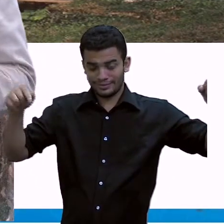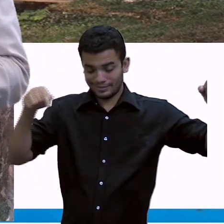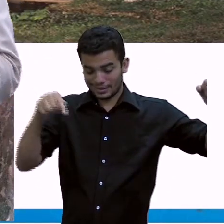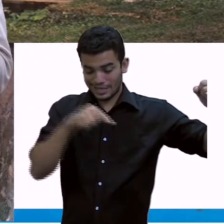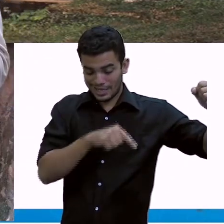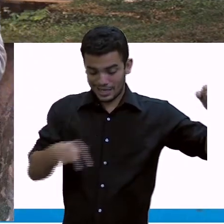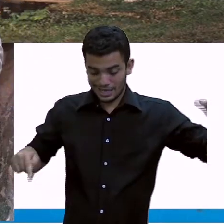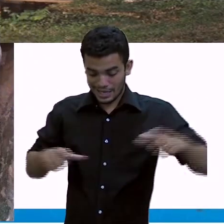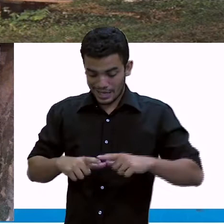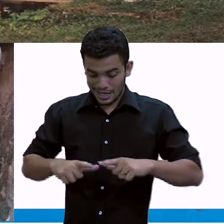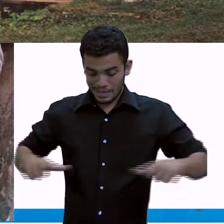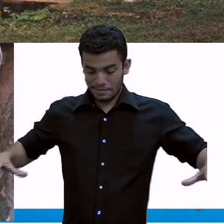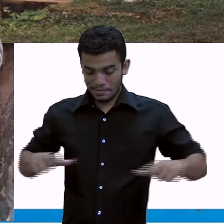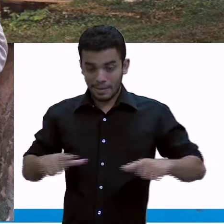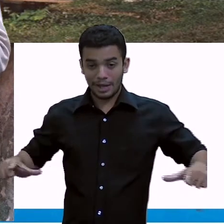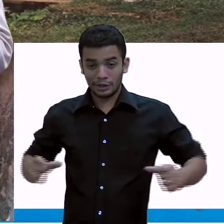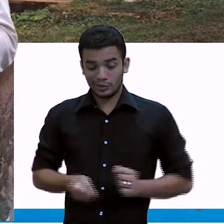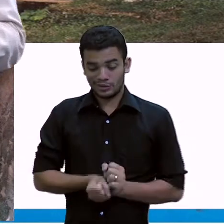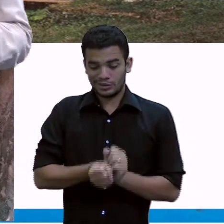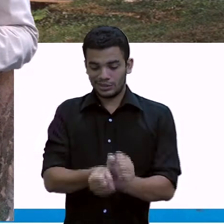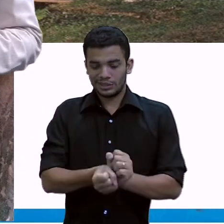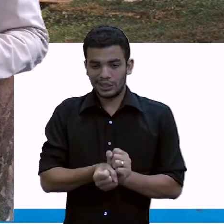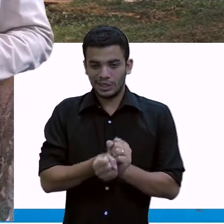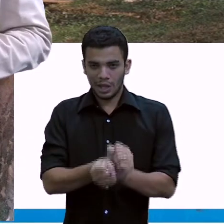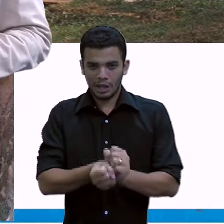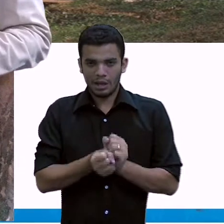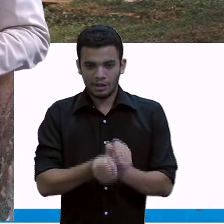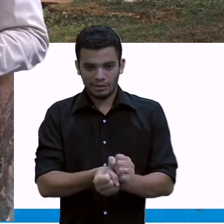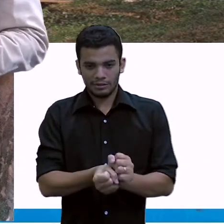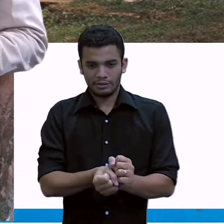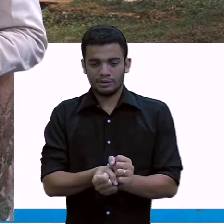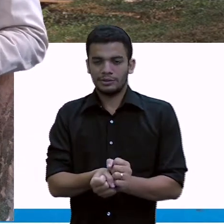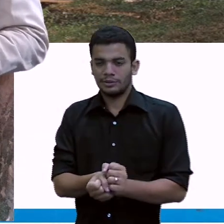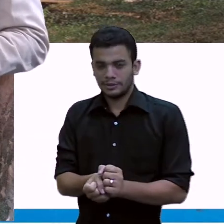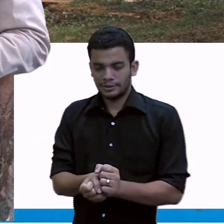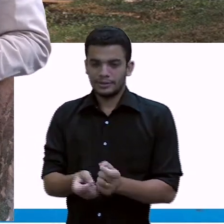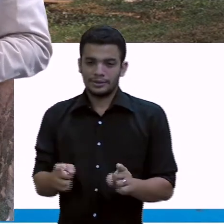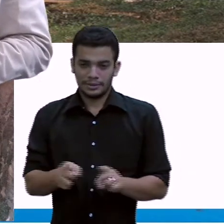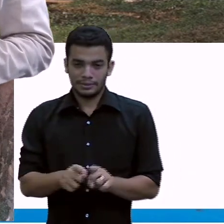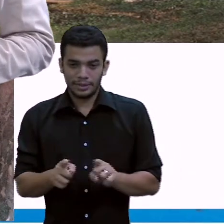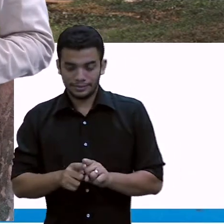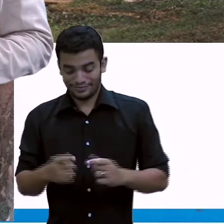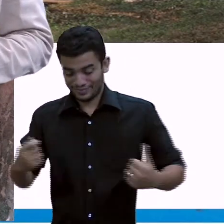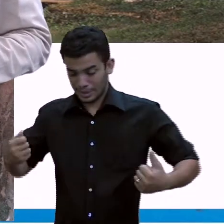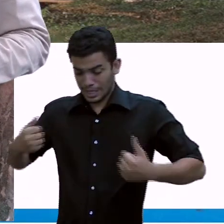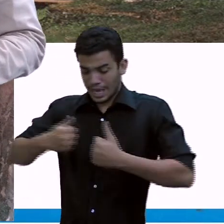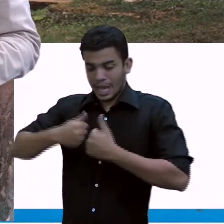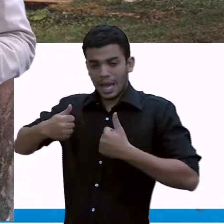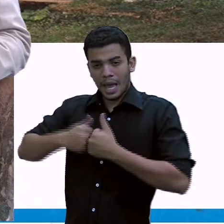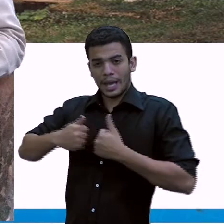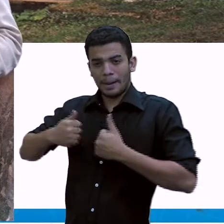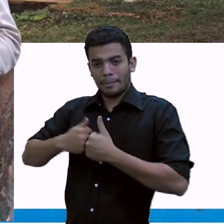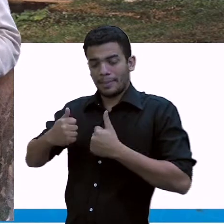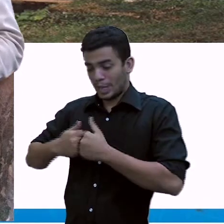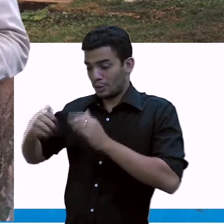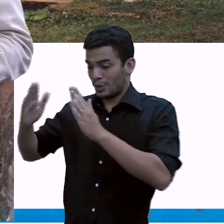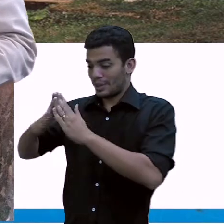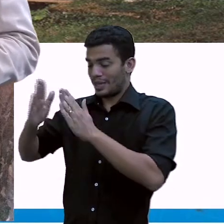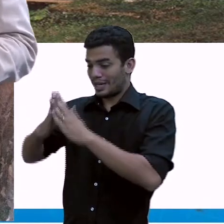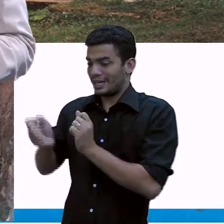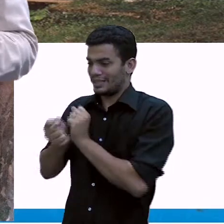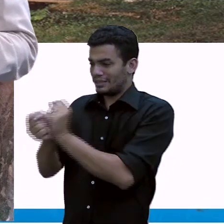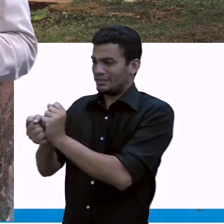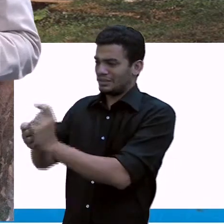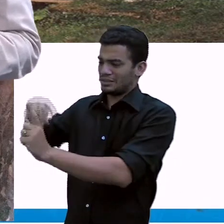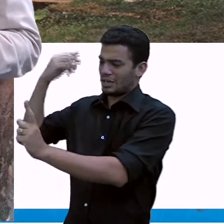e revoltas de escravos, com o tempo ficaram maiores e mais seguras para o senhor de engenho.